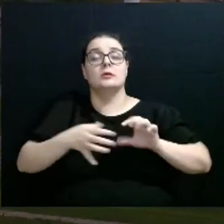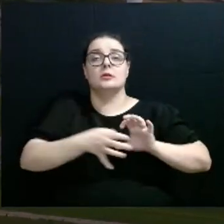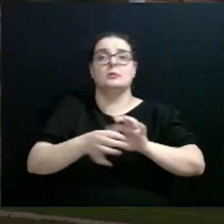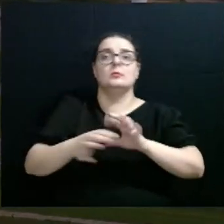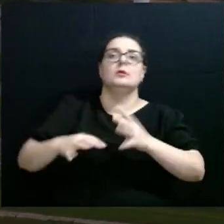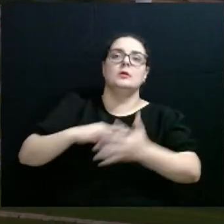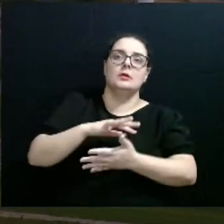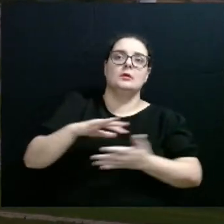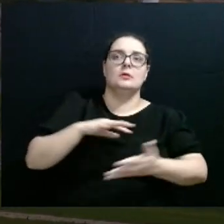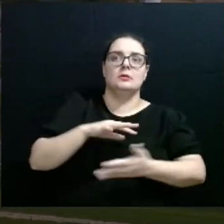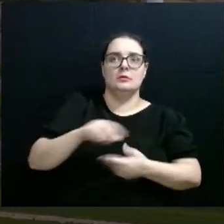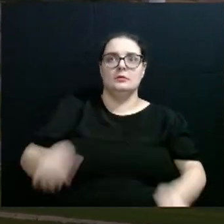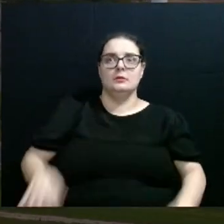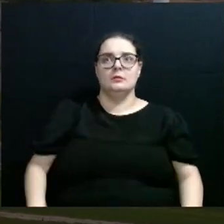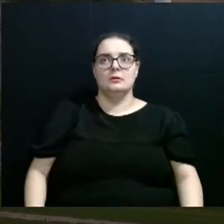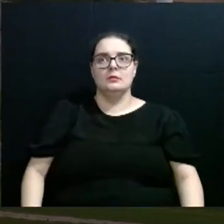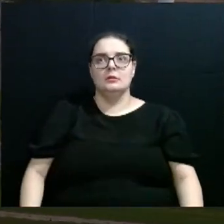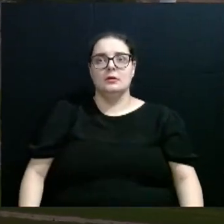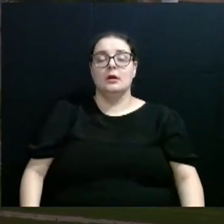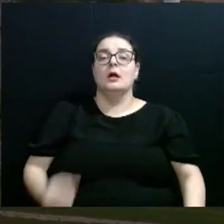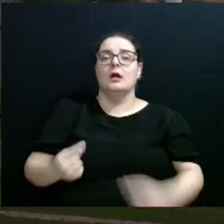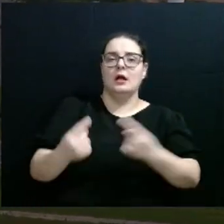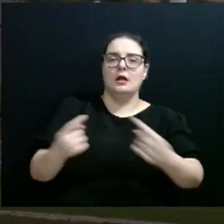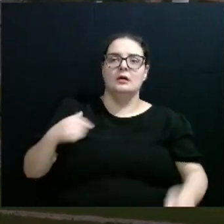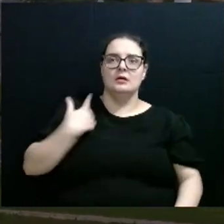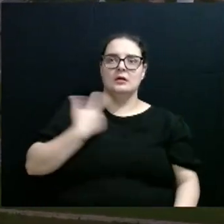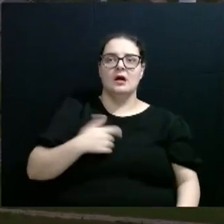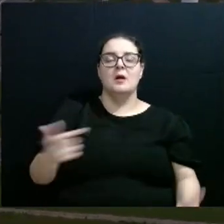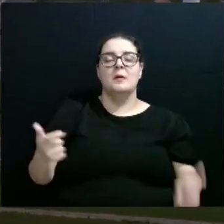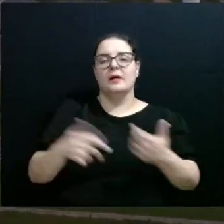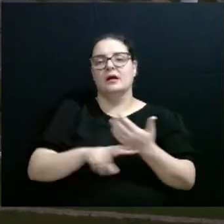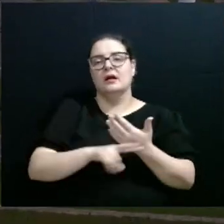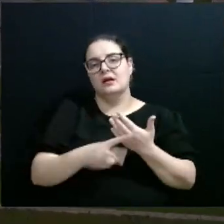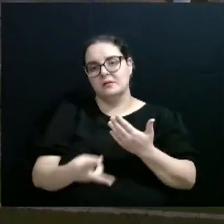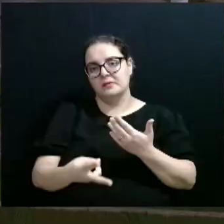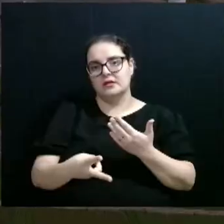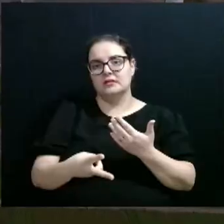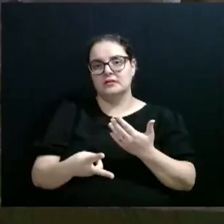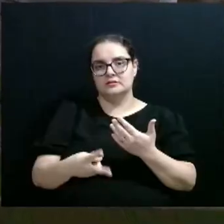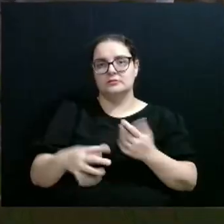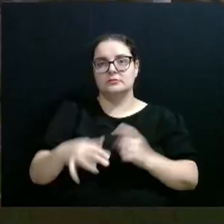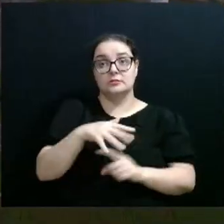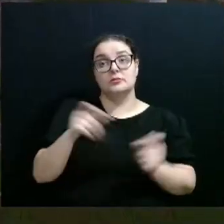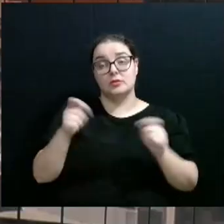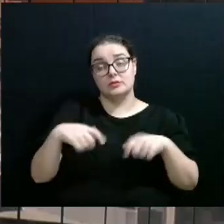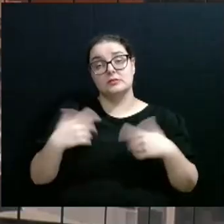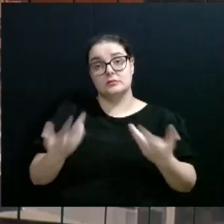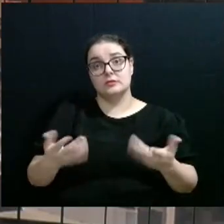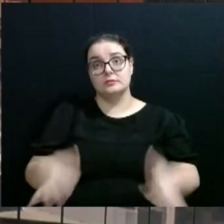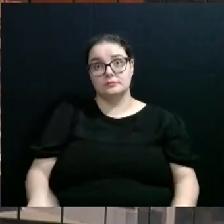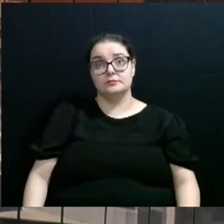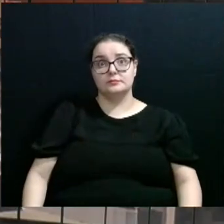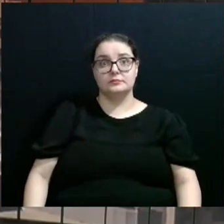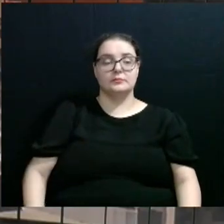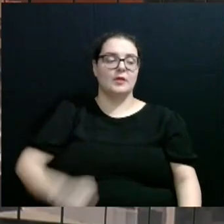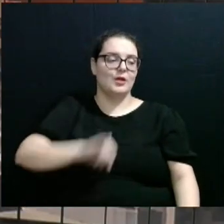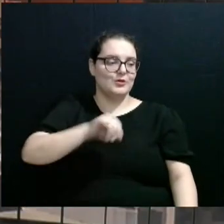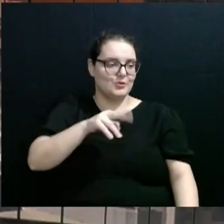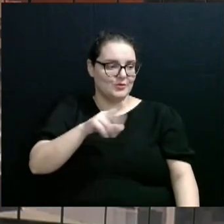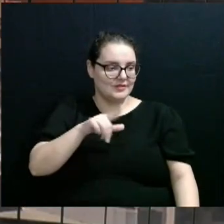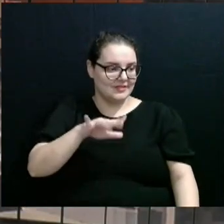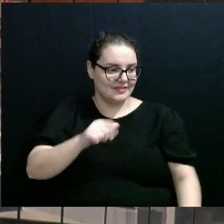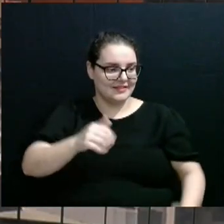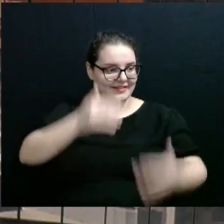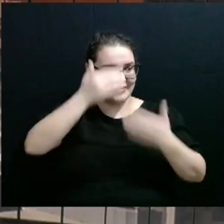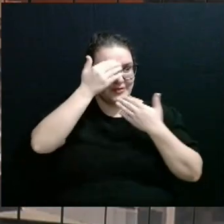que cada um de nós tenha o menor impacto ambiental possível. Juliana, muito obrigada, e o